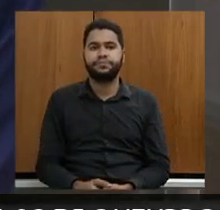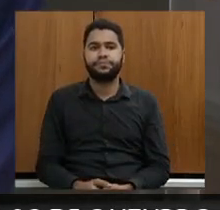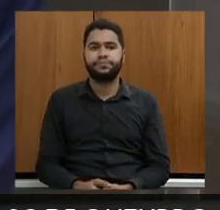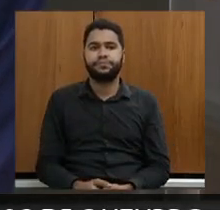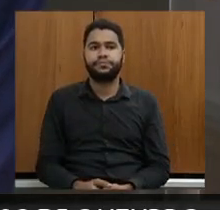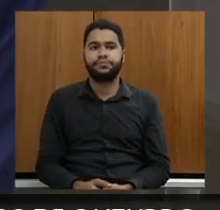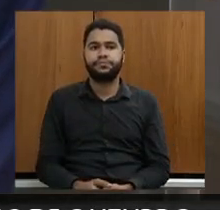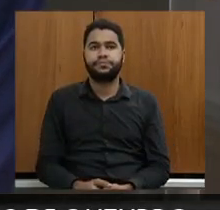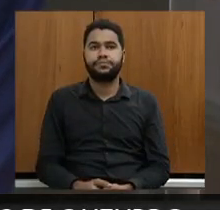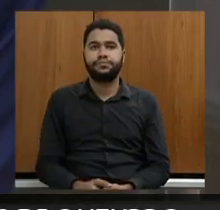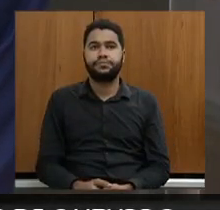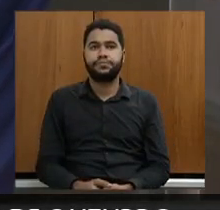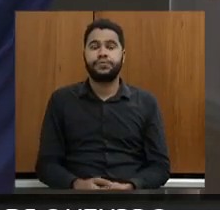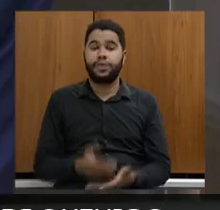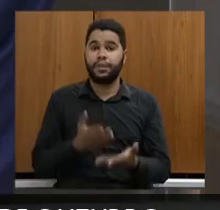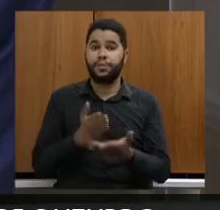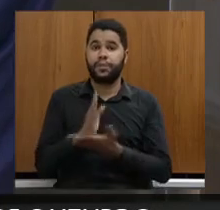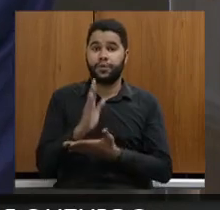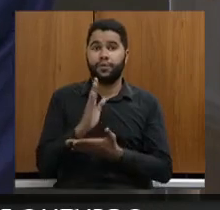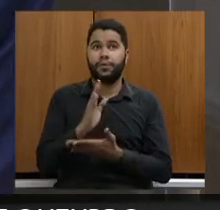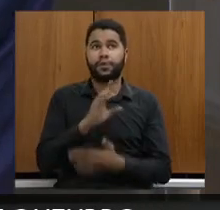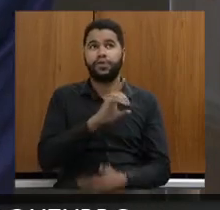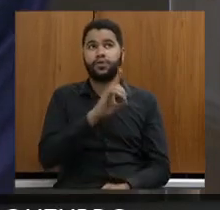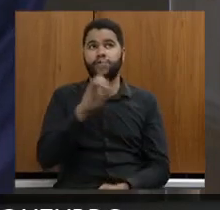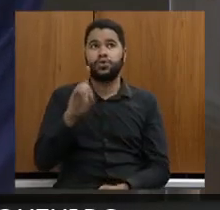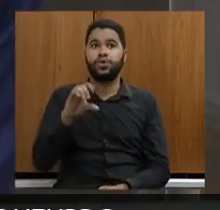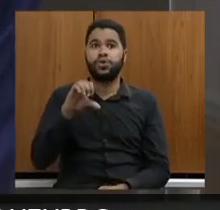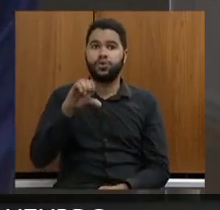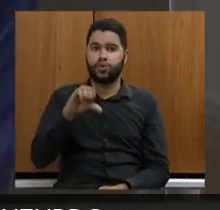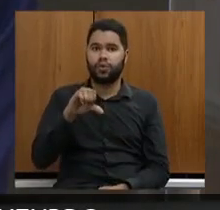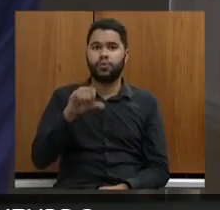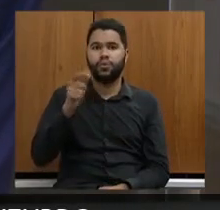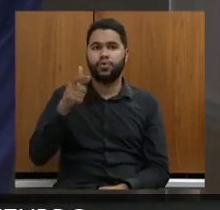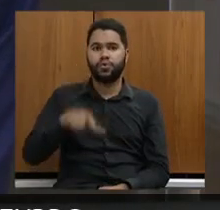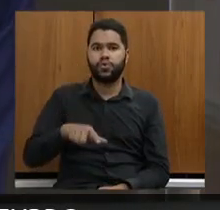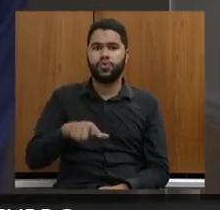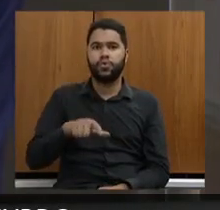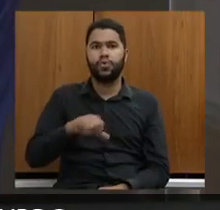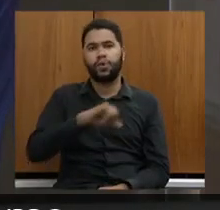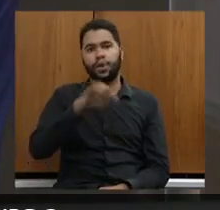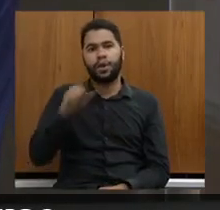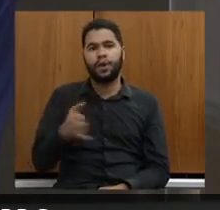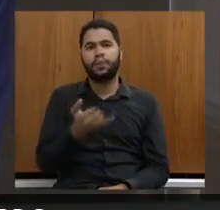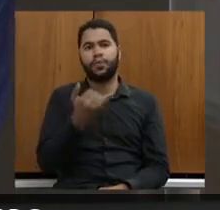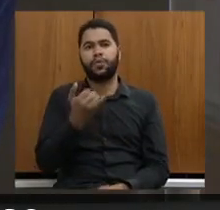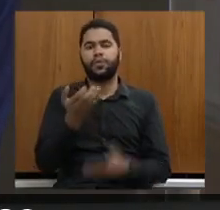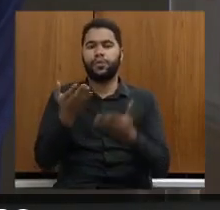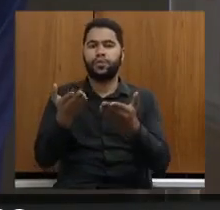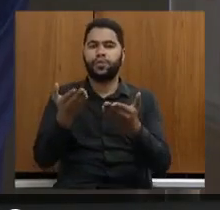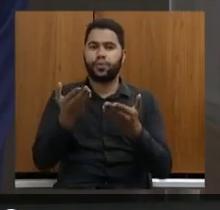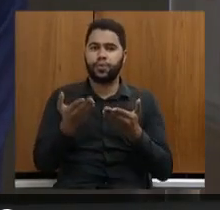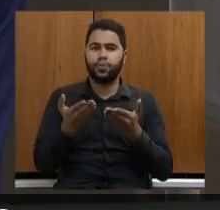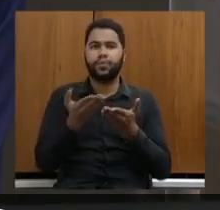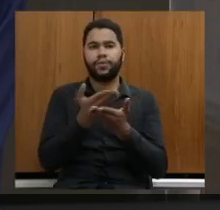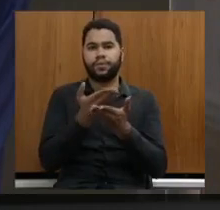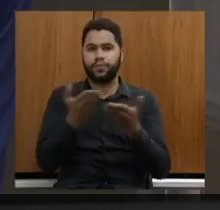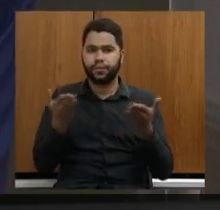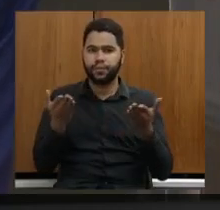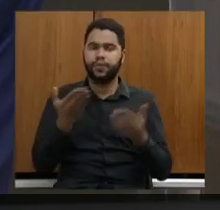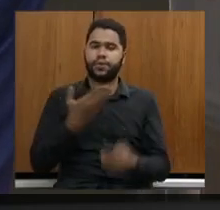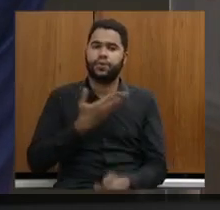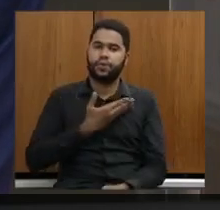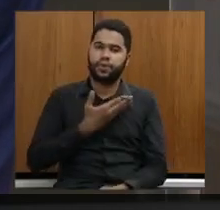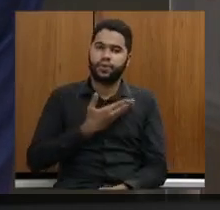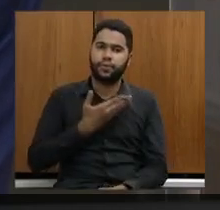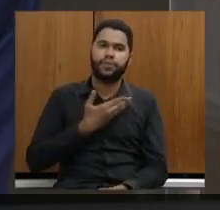fico feliz que está aprovado e dia nove agora Já teremos novamente tanto aproveito para convidar os servidores convidar